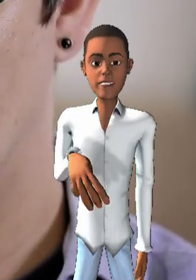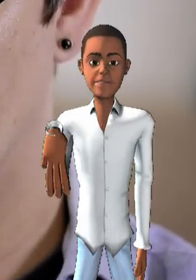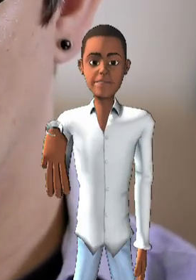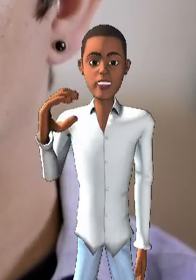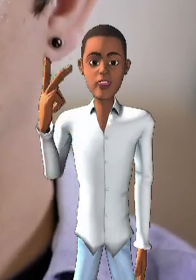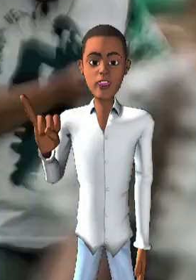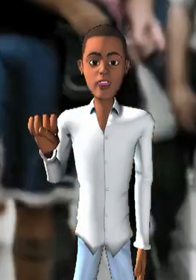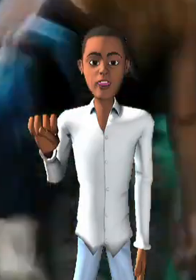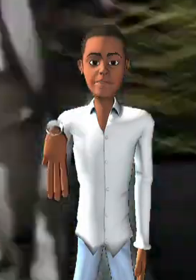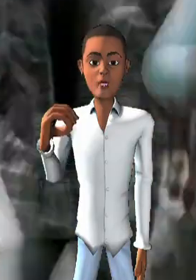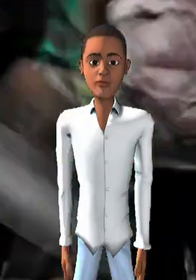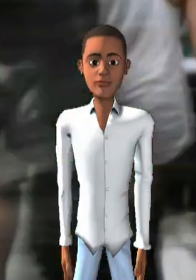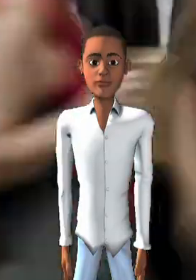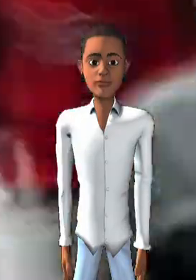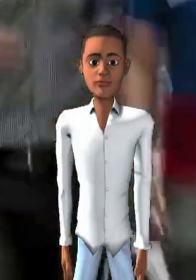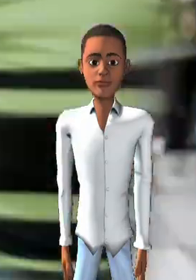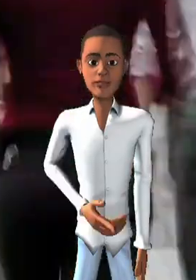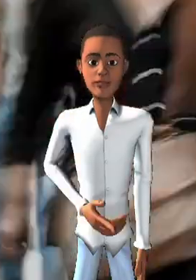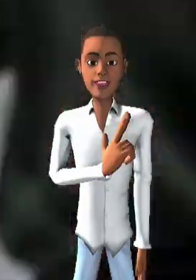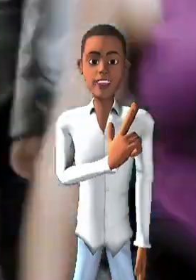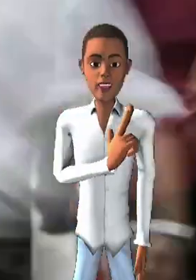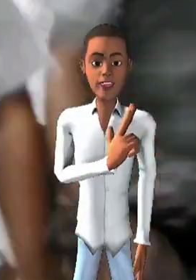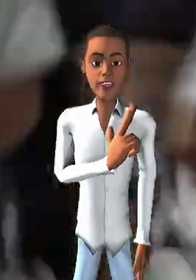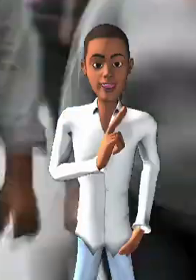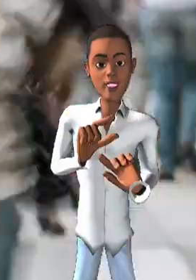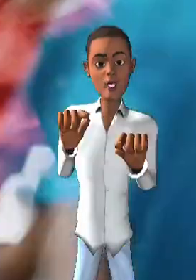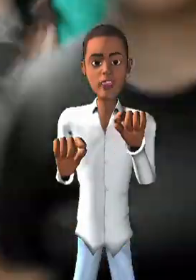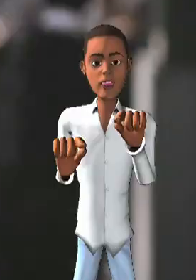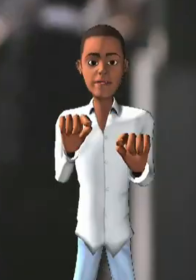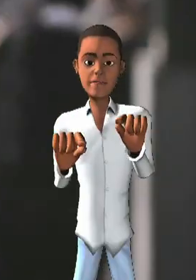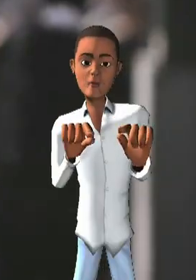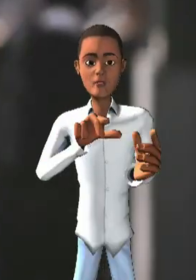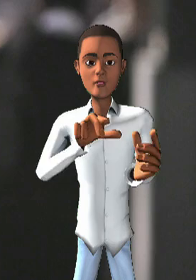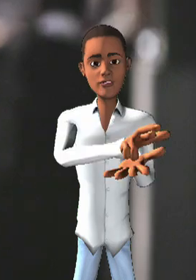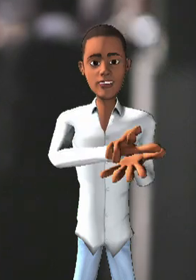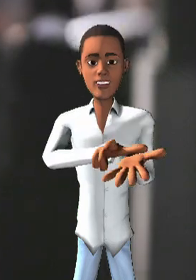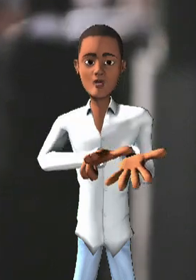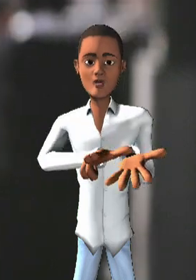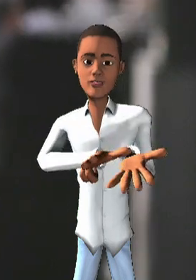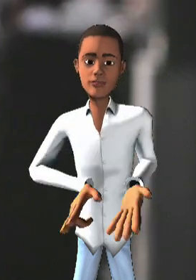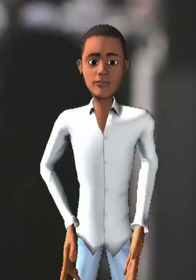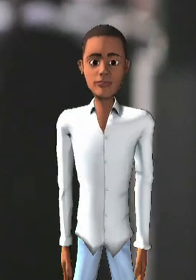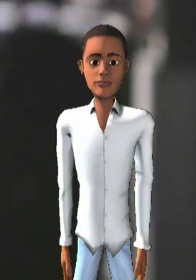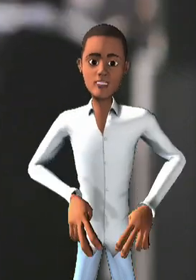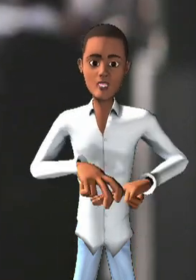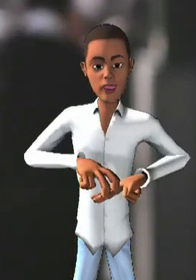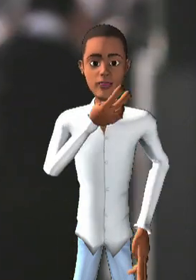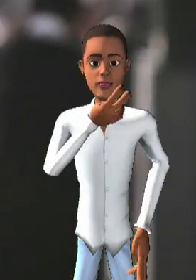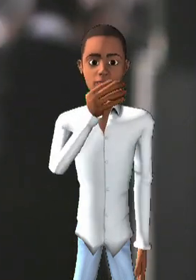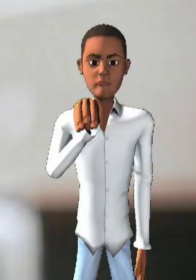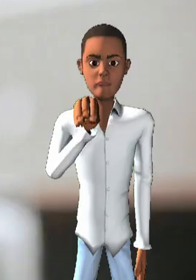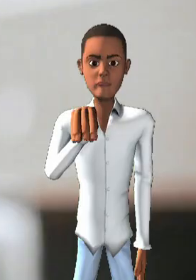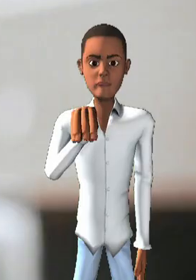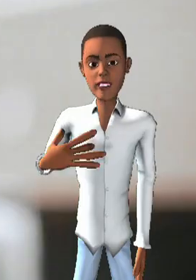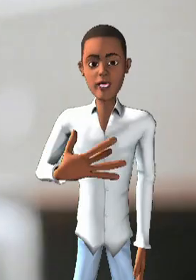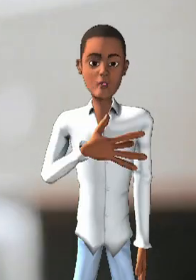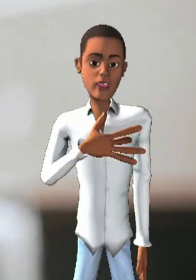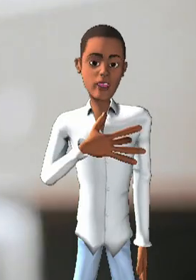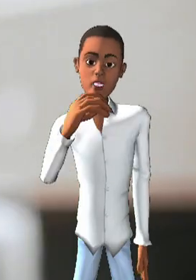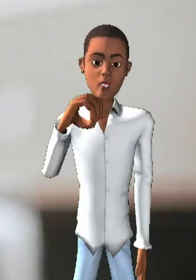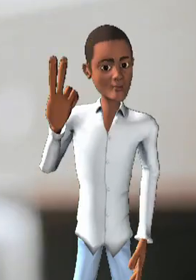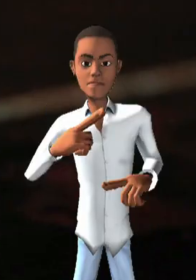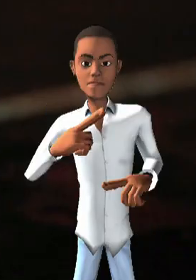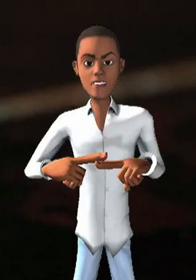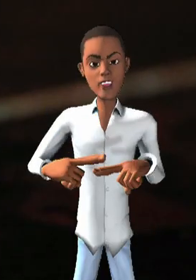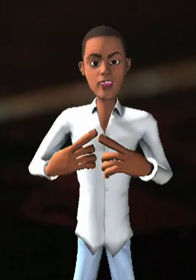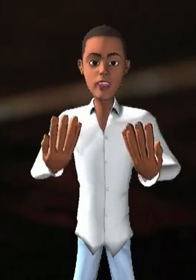causa de morte dos homens é o machismo. O machismo mata os homens por vários motivos, seja pelo descaso com a saúde,